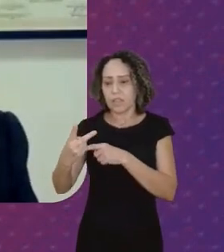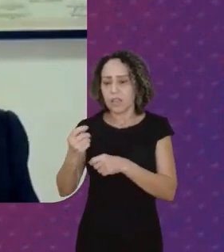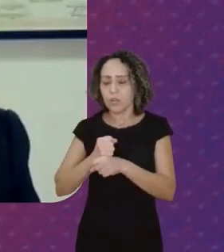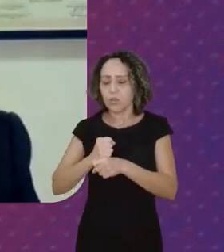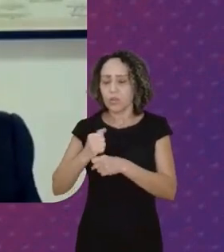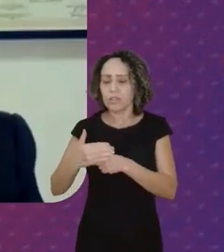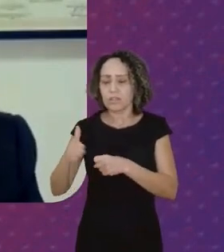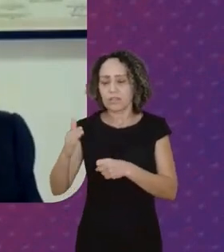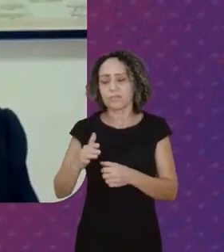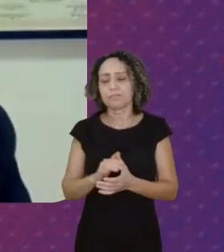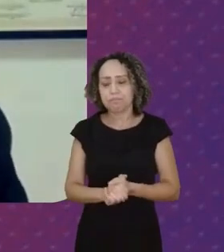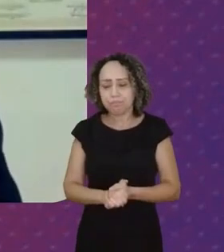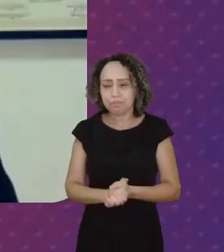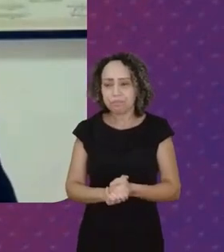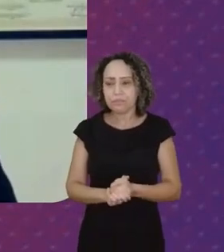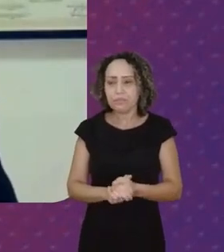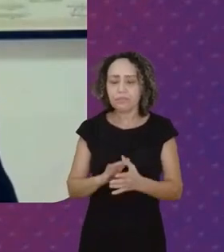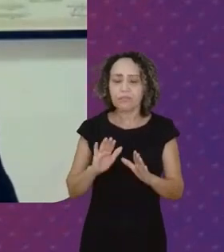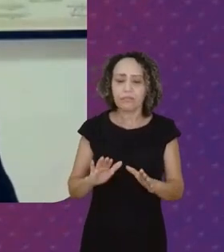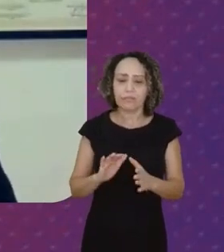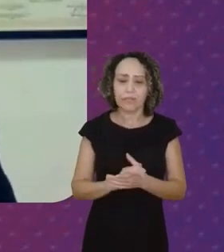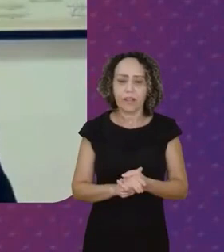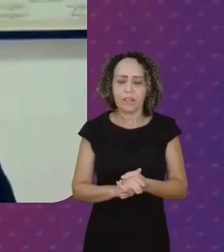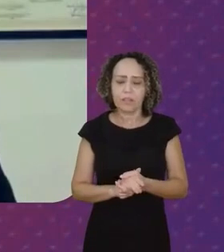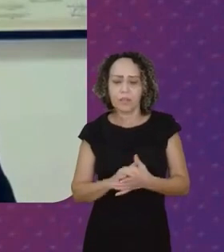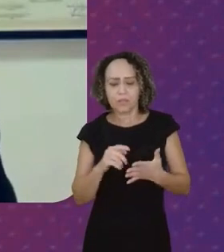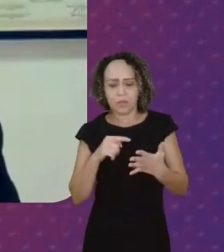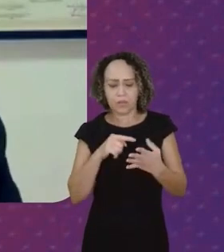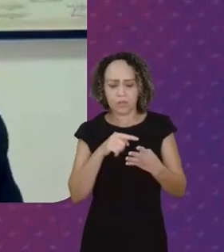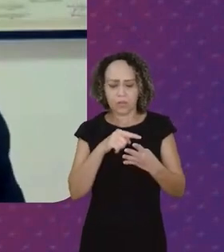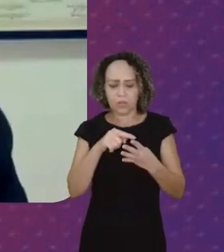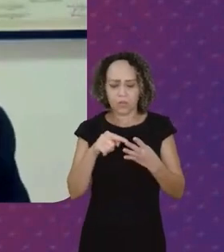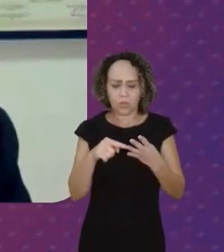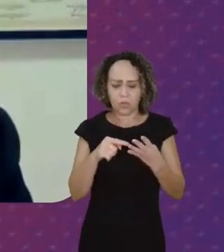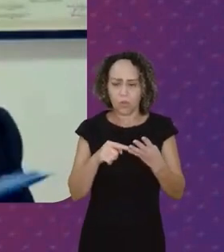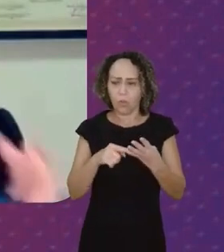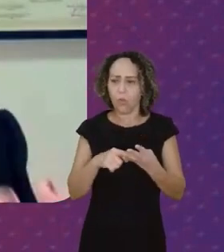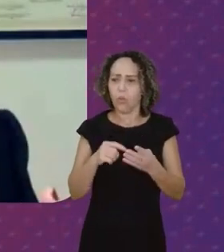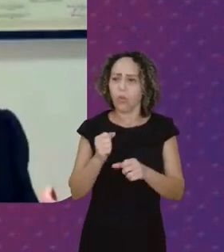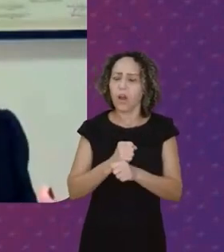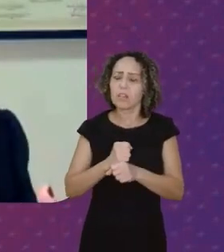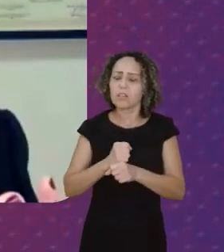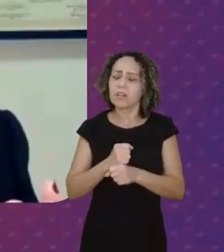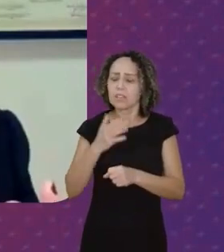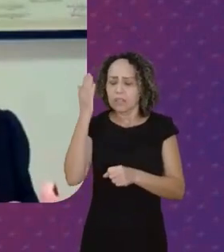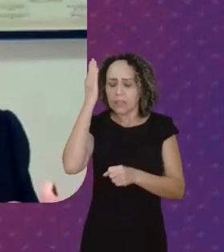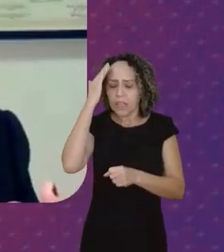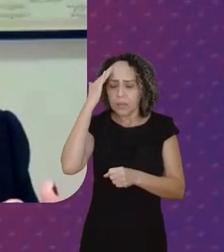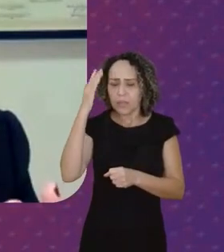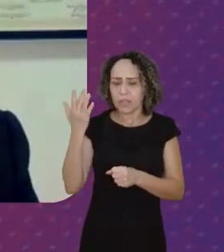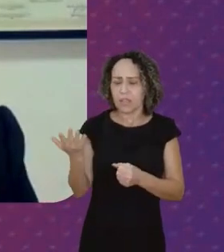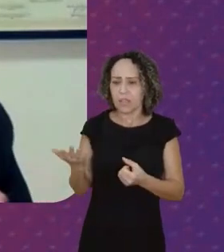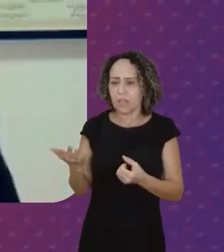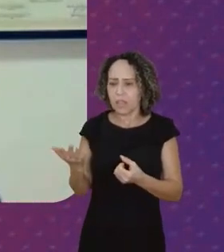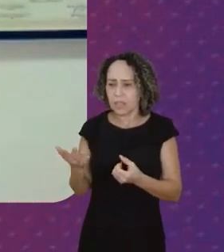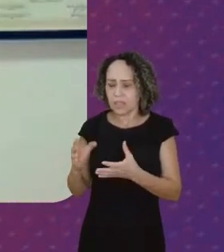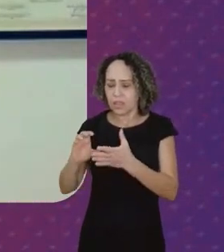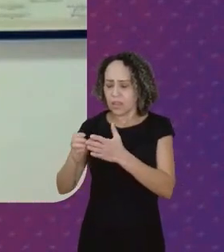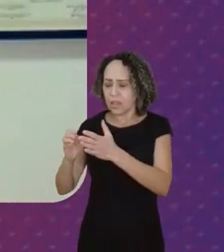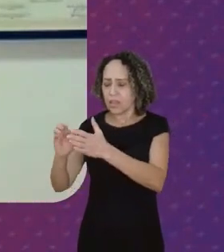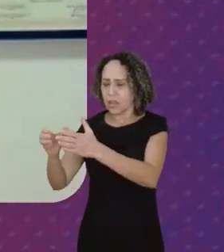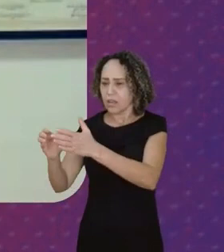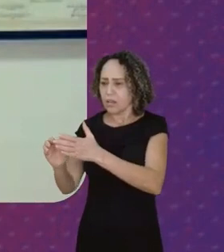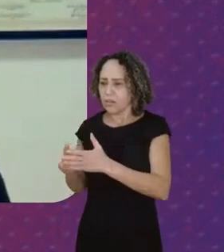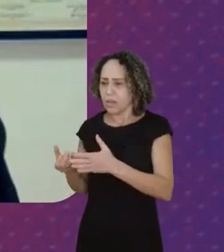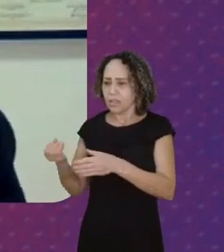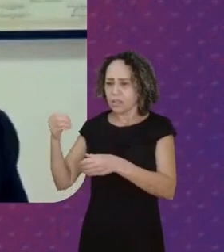têm que ser constituídas por pelo menos 4 anos, a gente já sabe que essa composição das federações vai ser aplicada